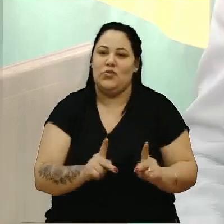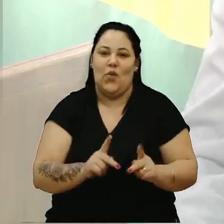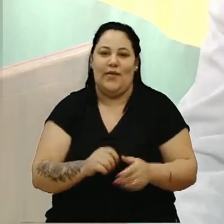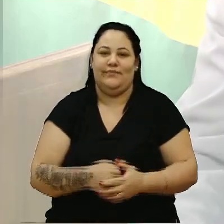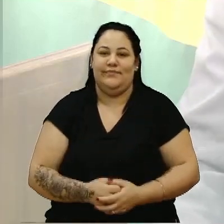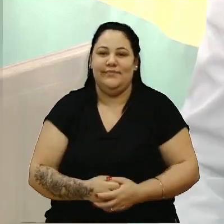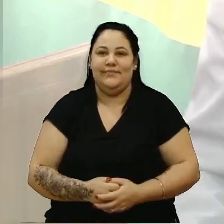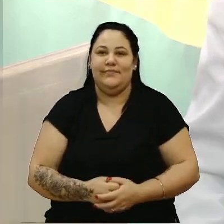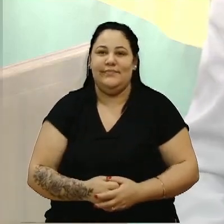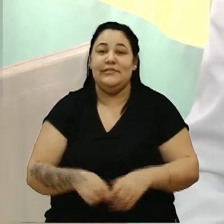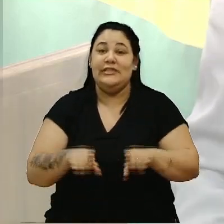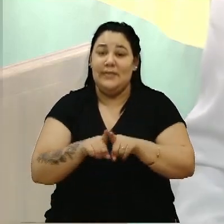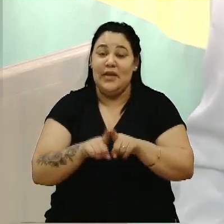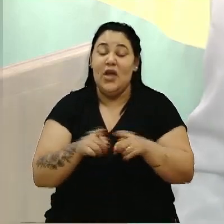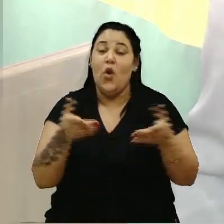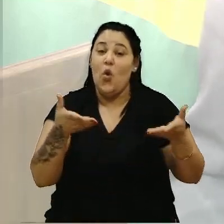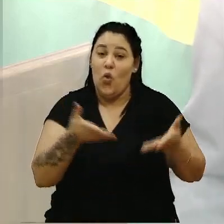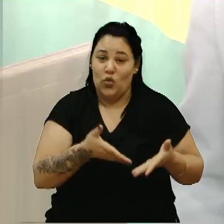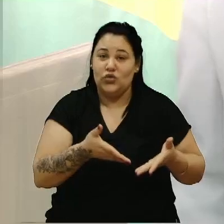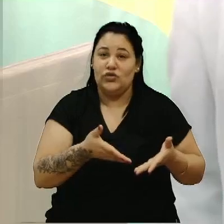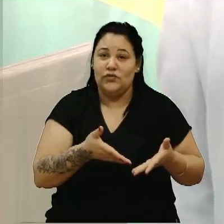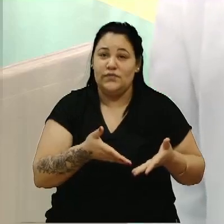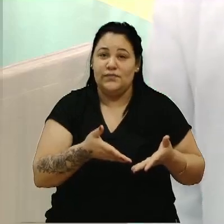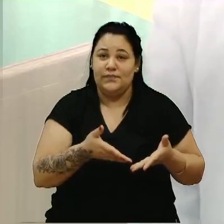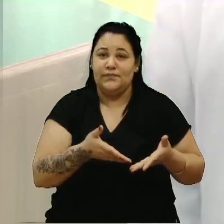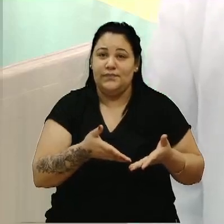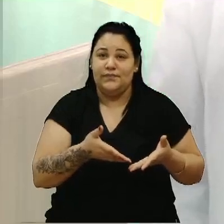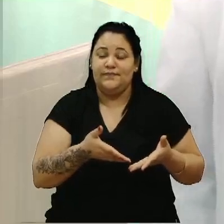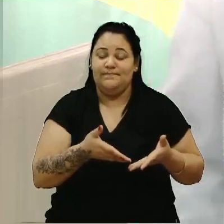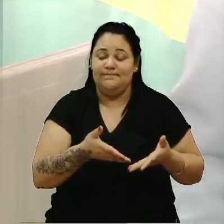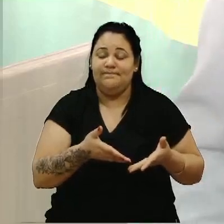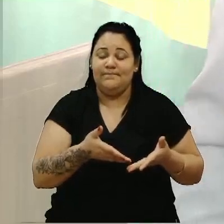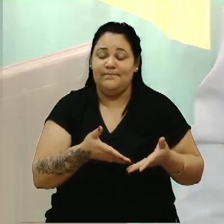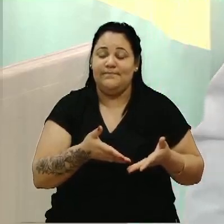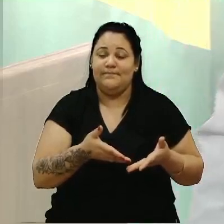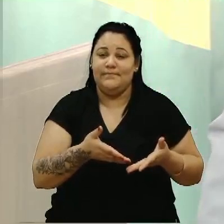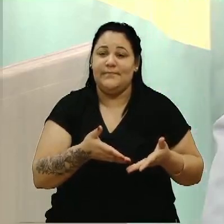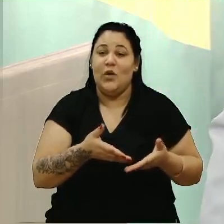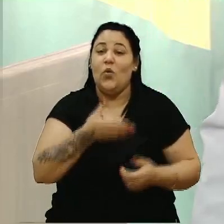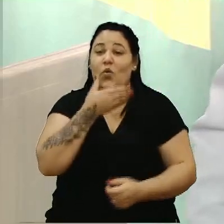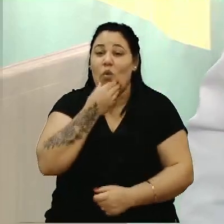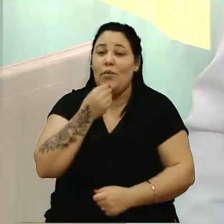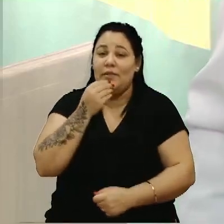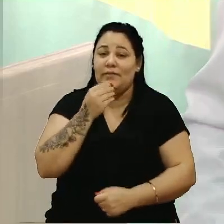E hoje o seu Alcidino com certeza está lá do céu,